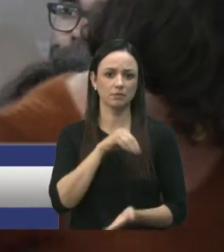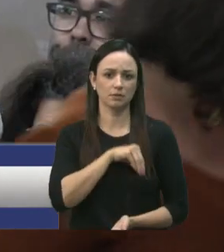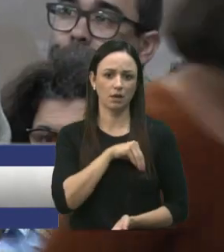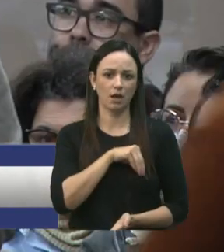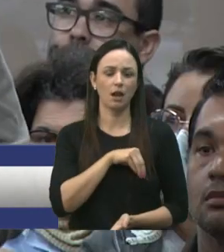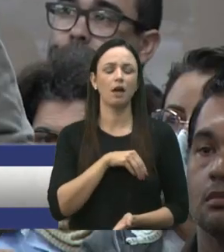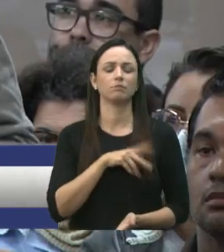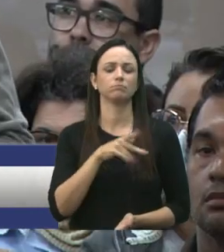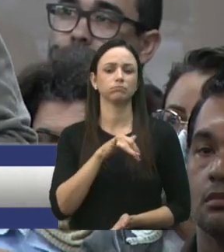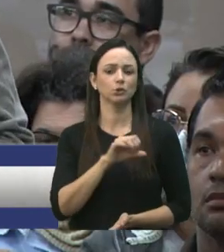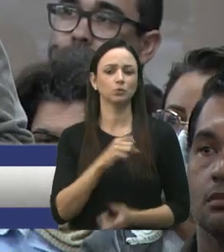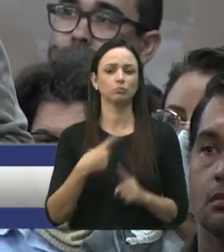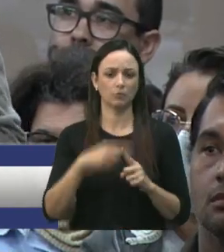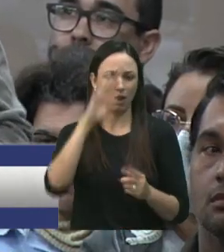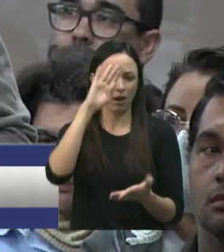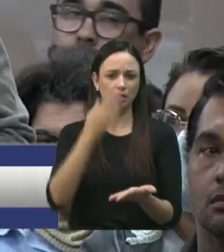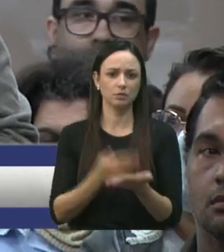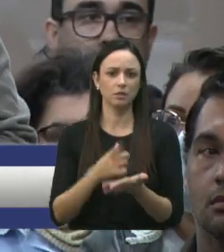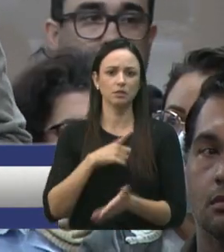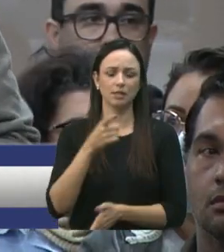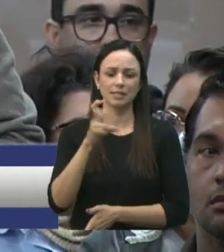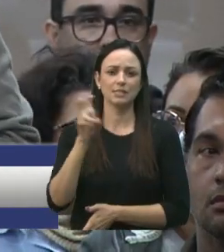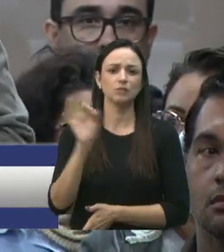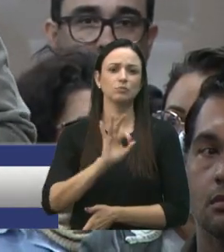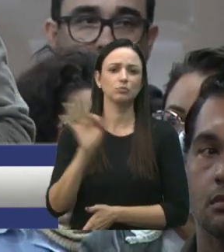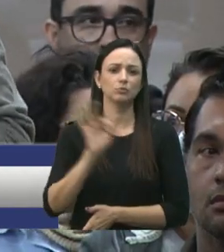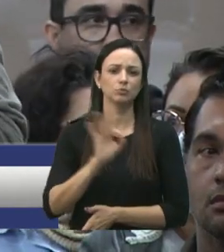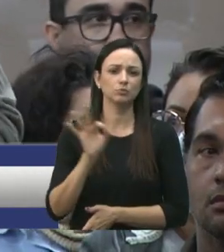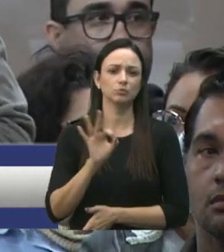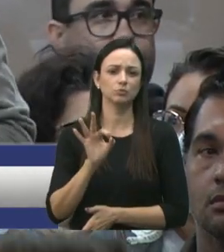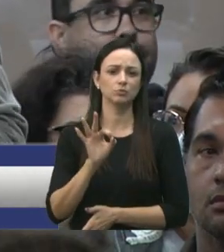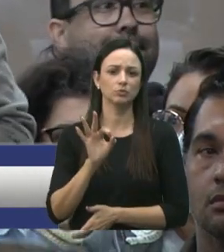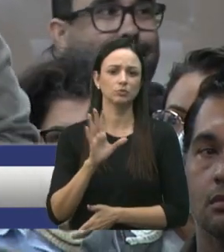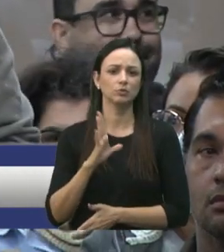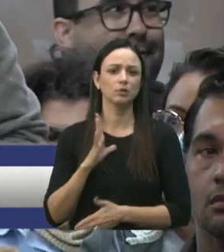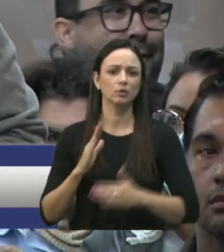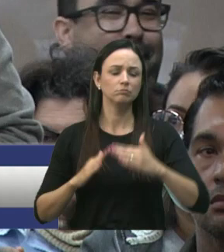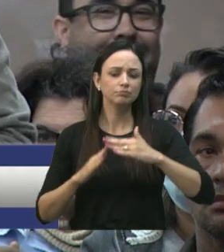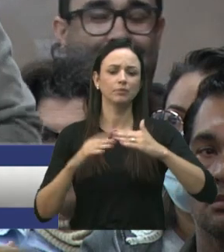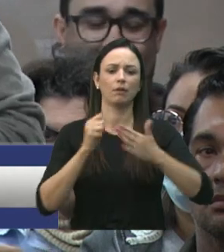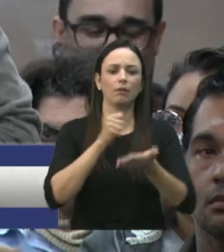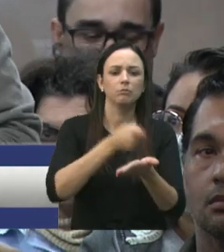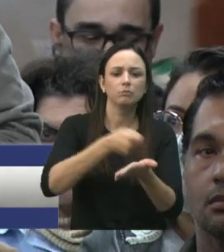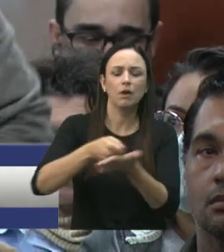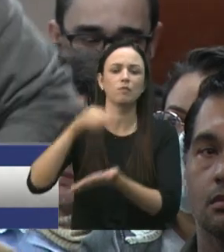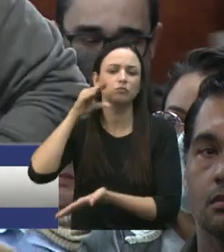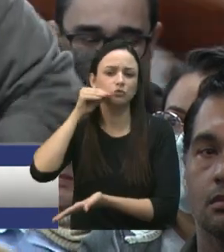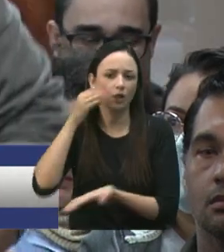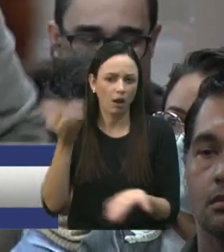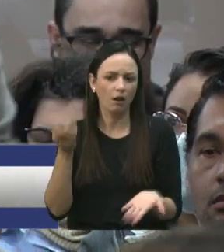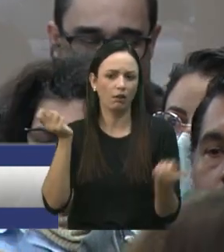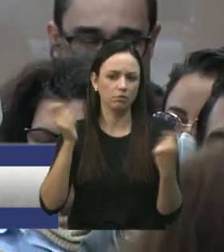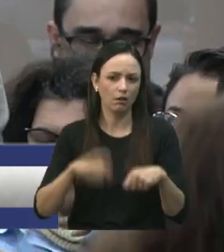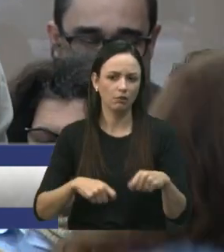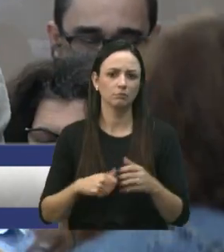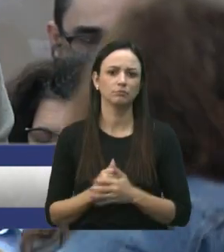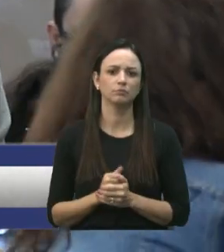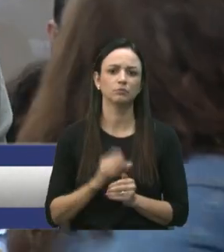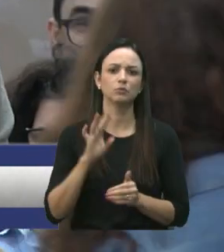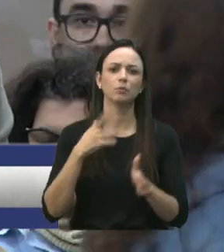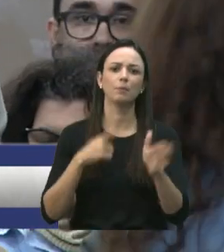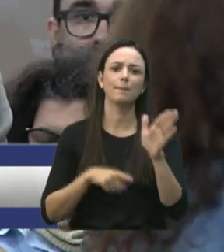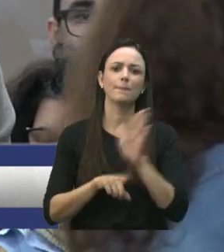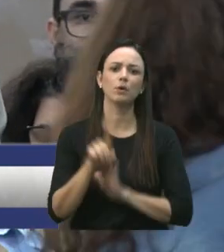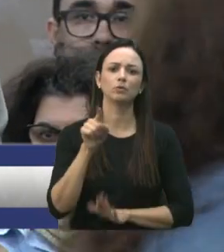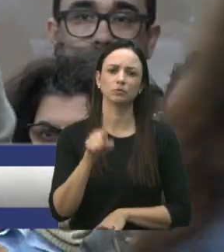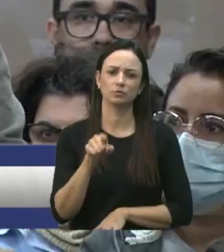que porque a gente tem até uns 15% mais ou menos do teto de gasto com funcionário. Então, e só uma pergunta que eu